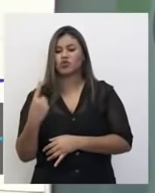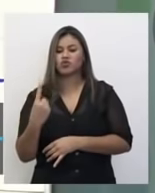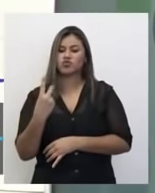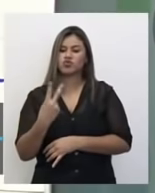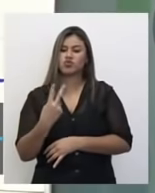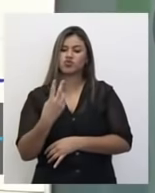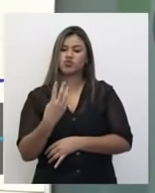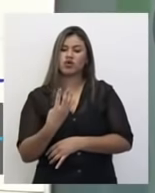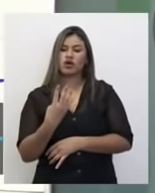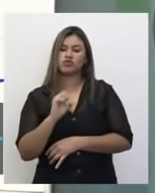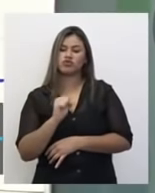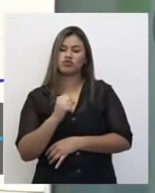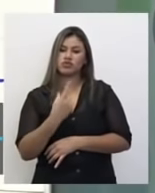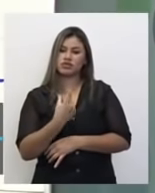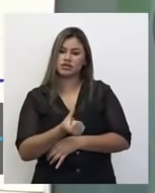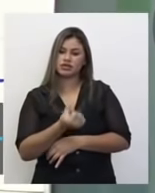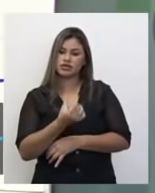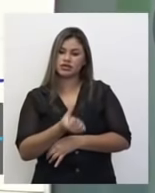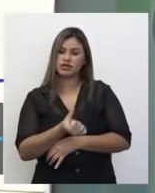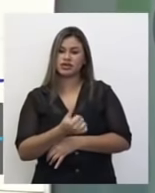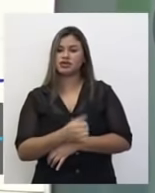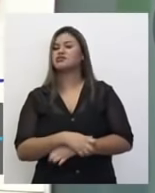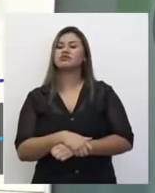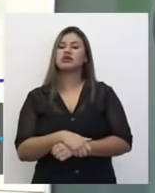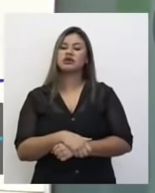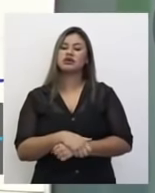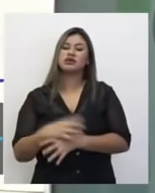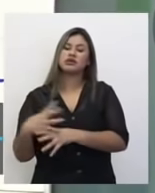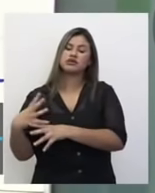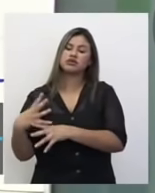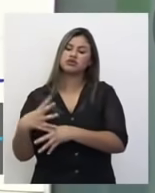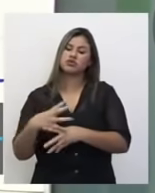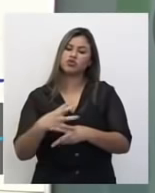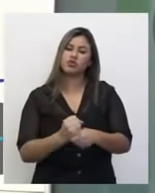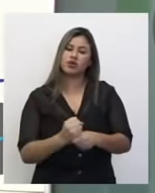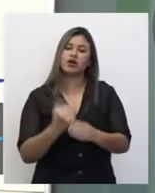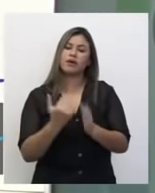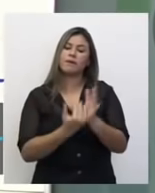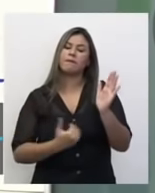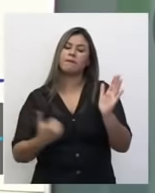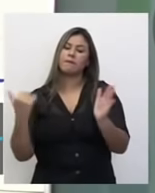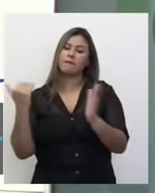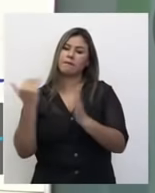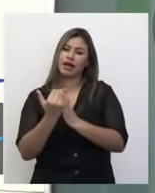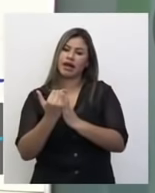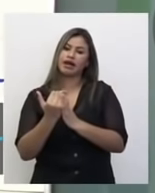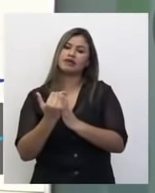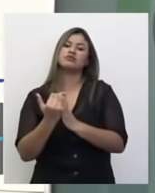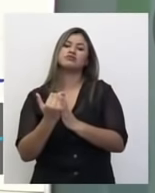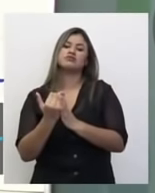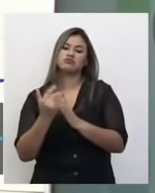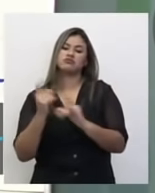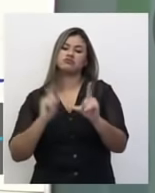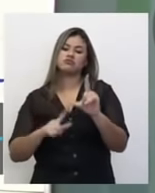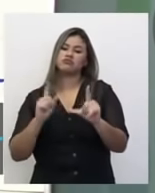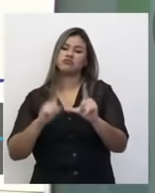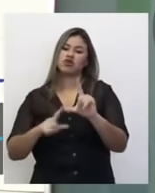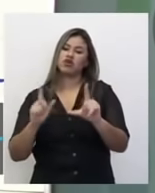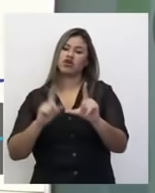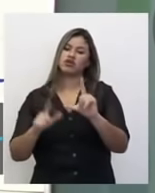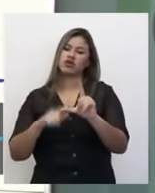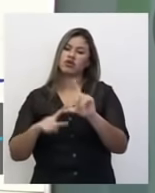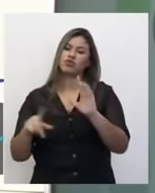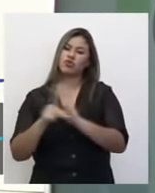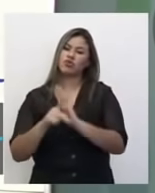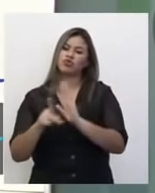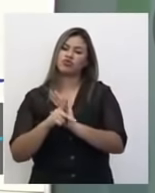16, tá? Que se você somar dá até mais do que a quantidade de letras que a gente tem no alfabeto, tá? Então